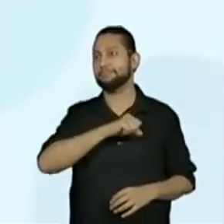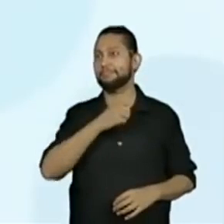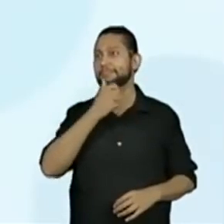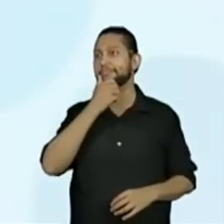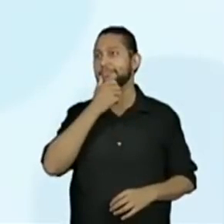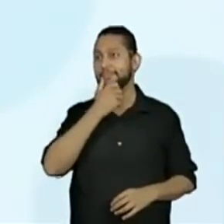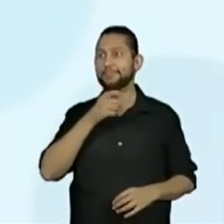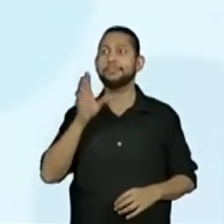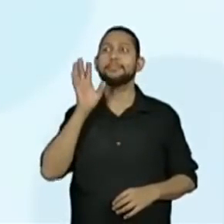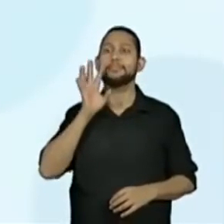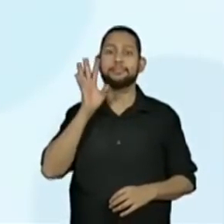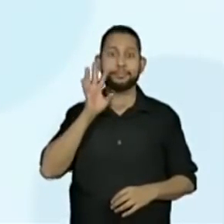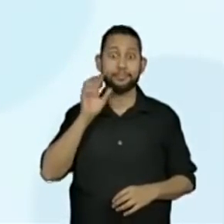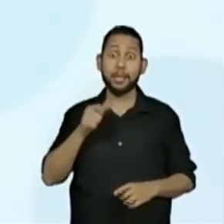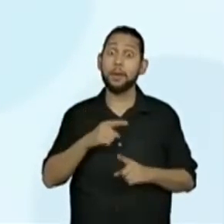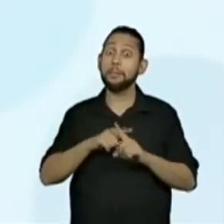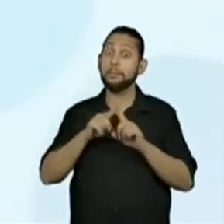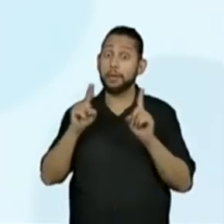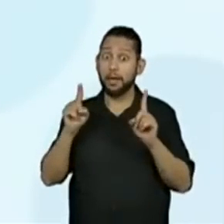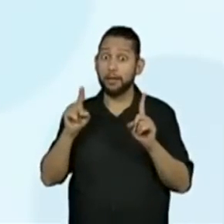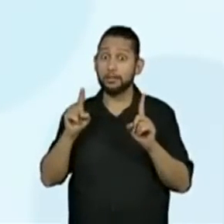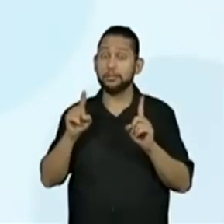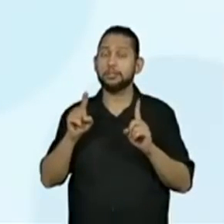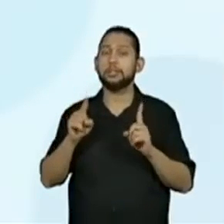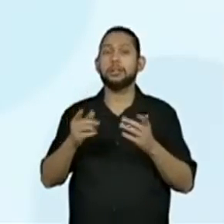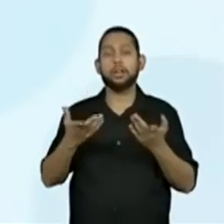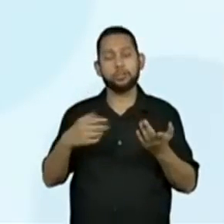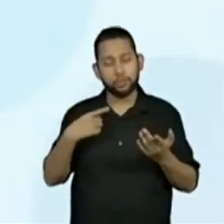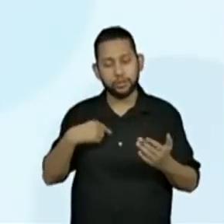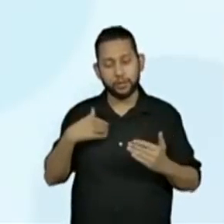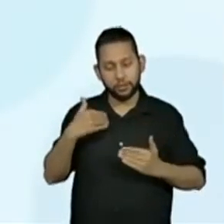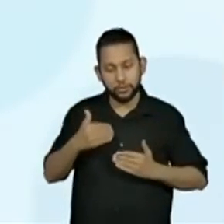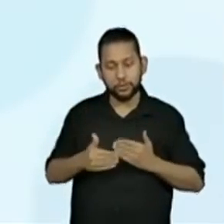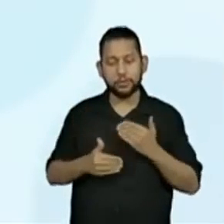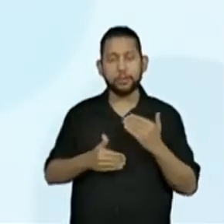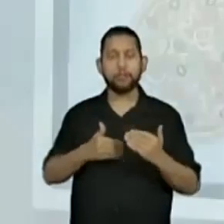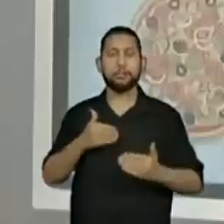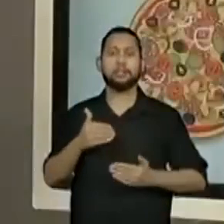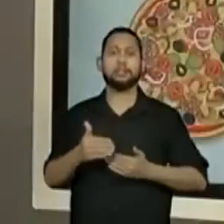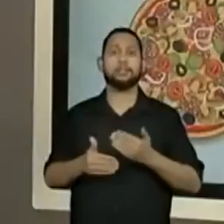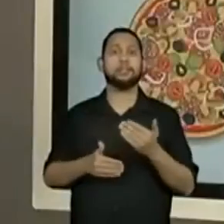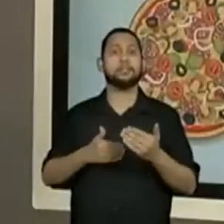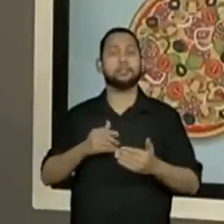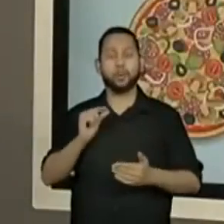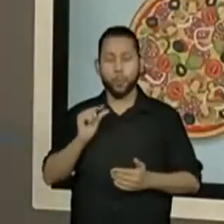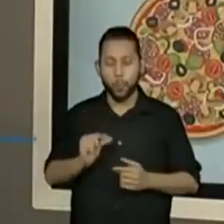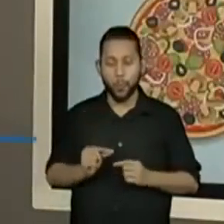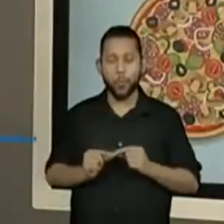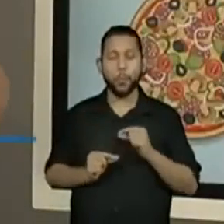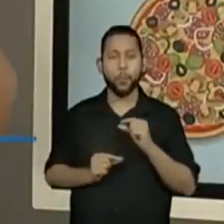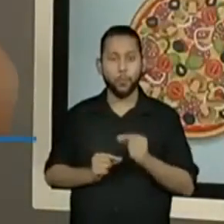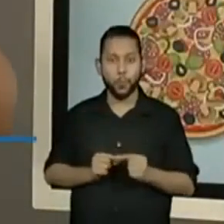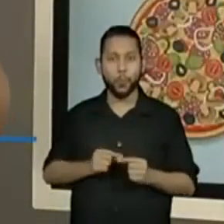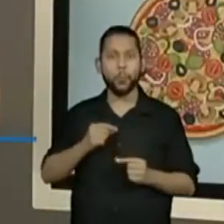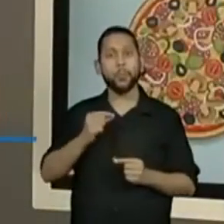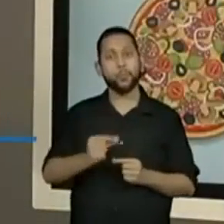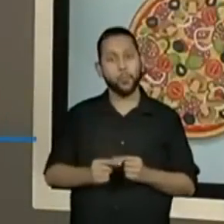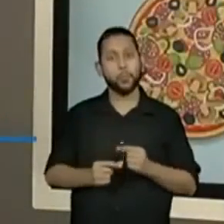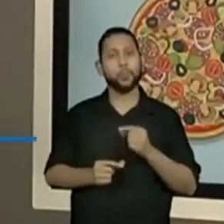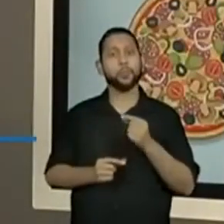muito legal mas nós vamos devagarinho tá bom passo a passo